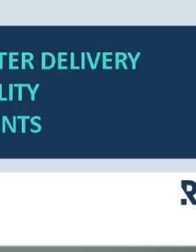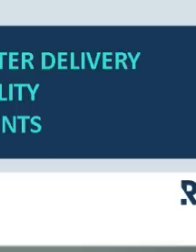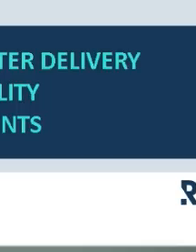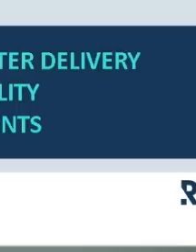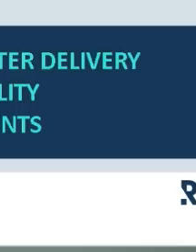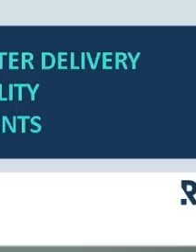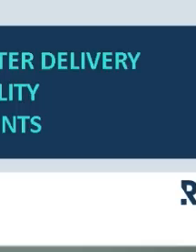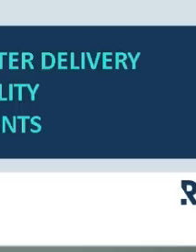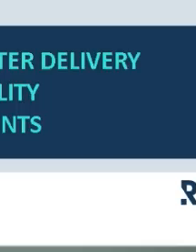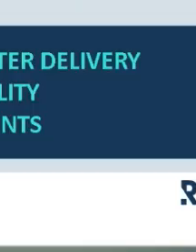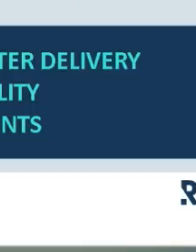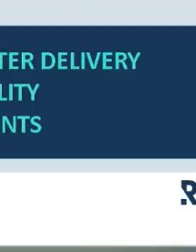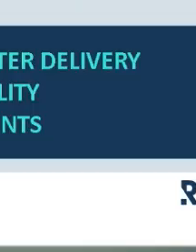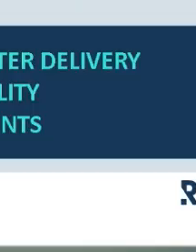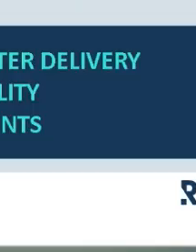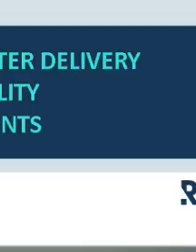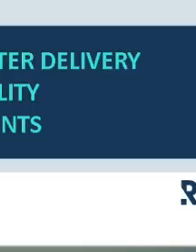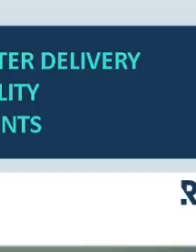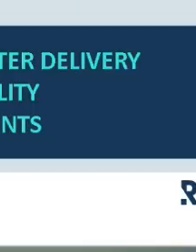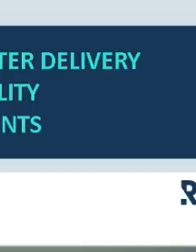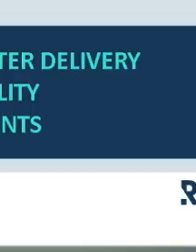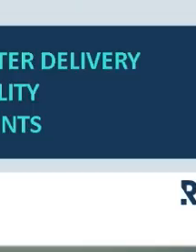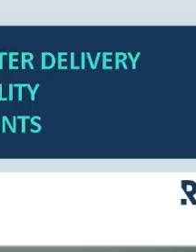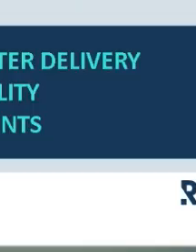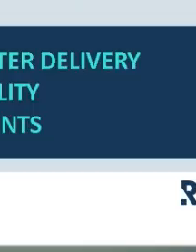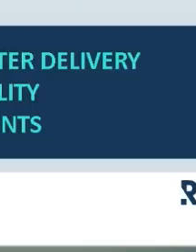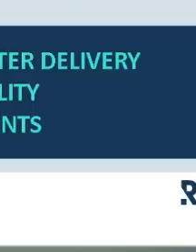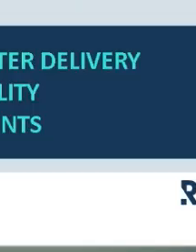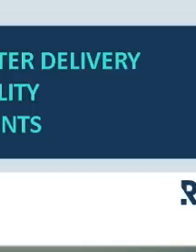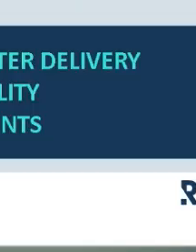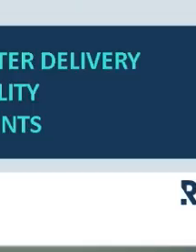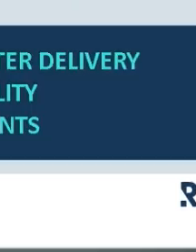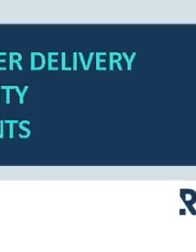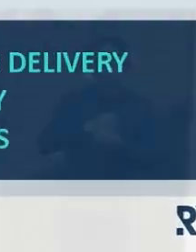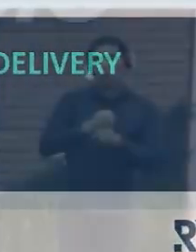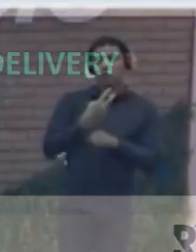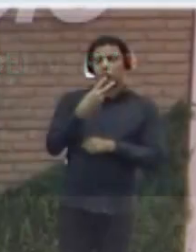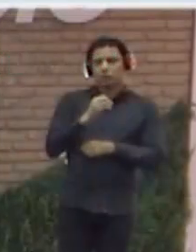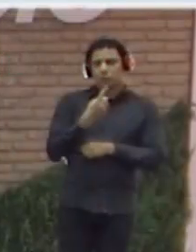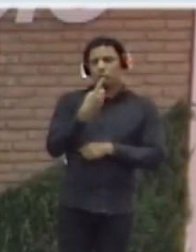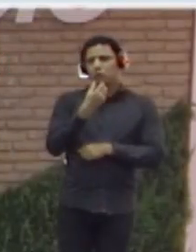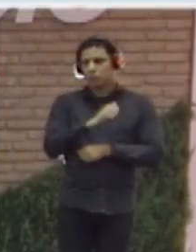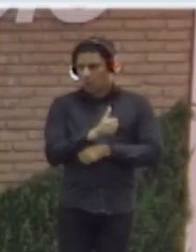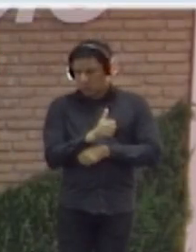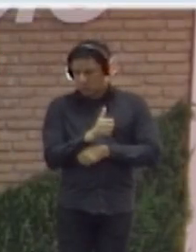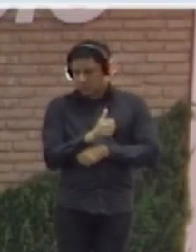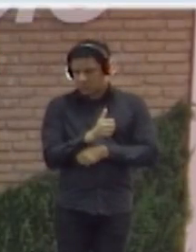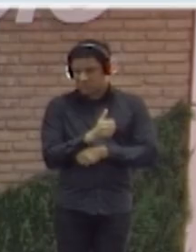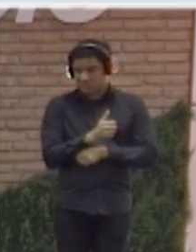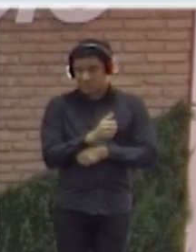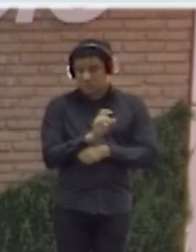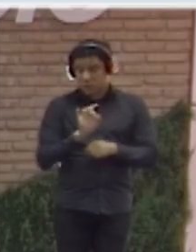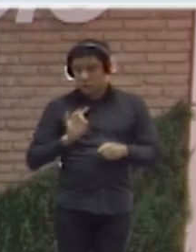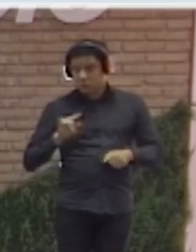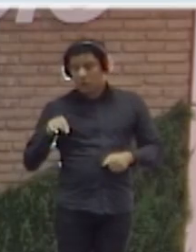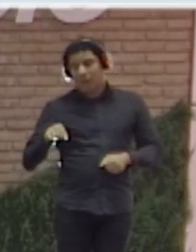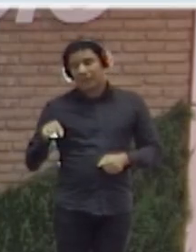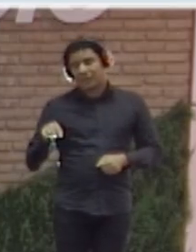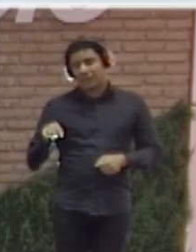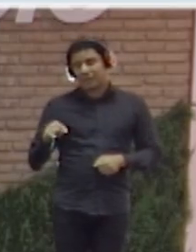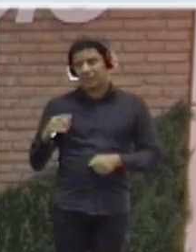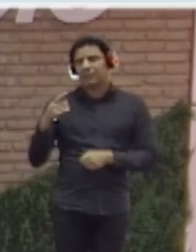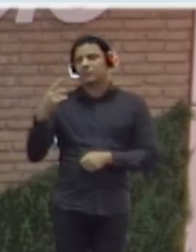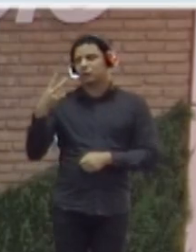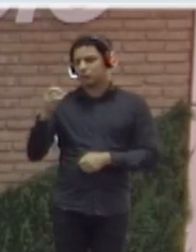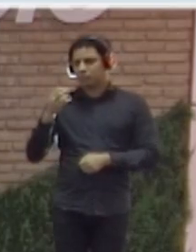2011 e, desde então, nós já fizemos 125 projetos só em 2025, representando 15 bilhões de